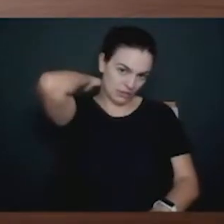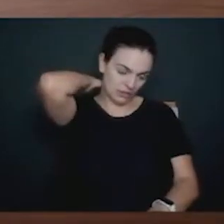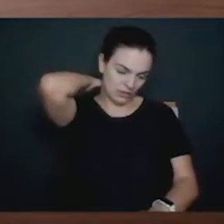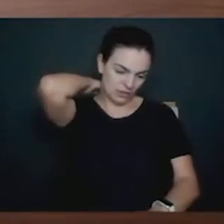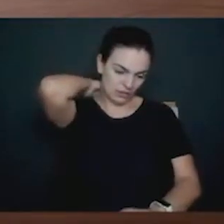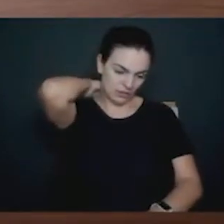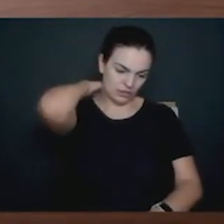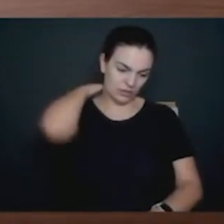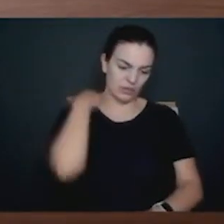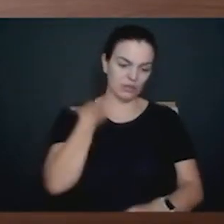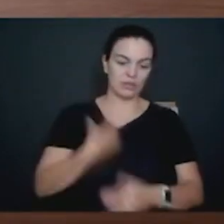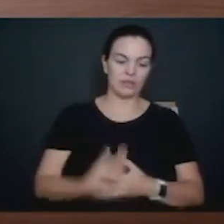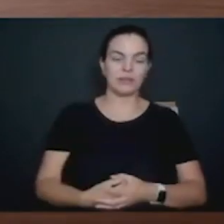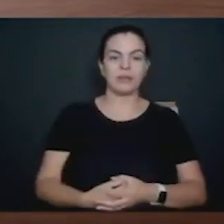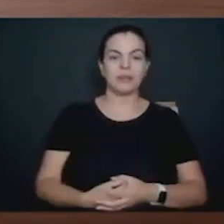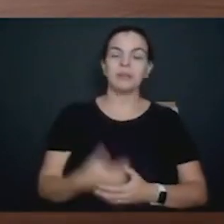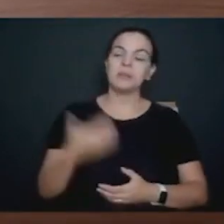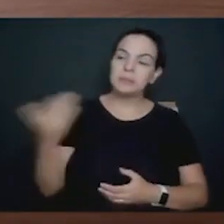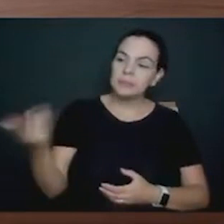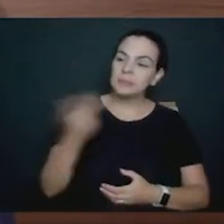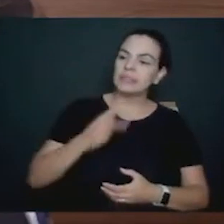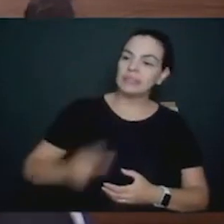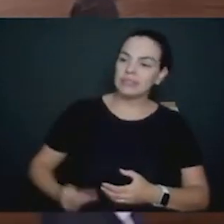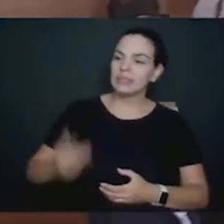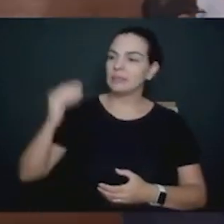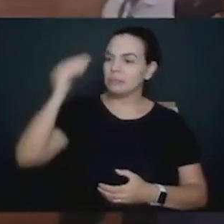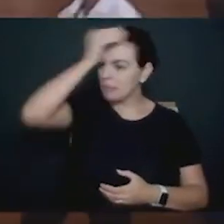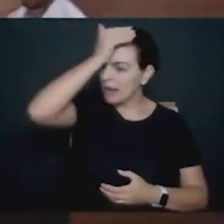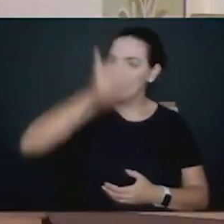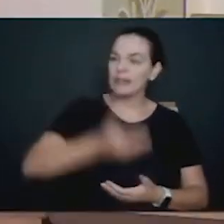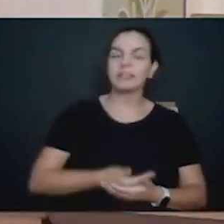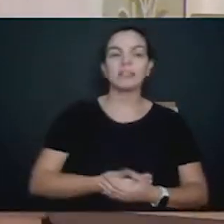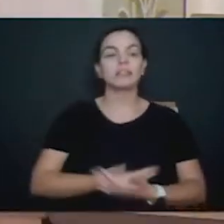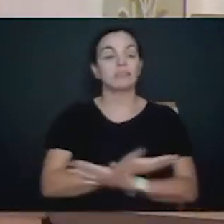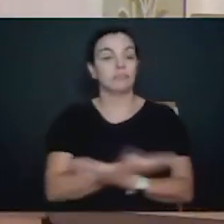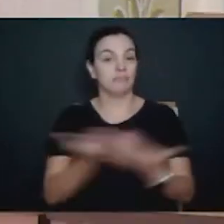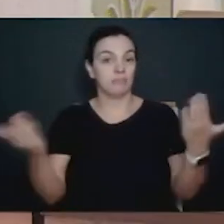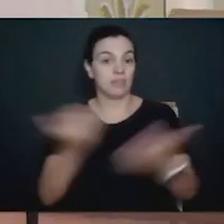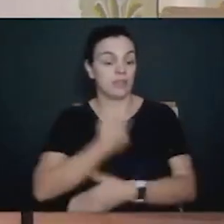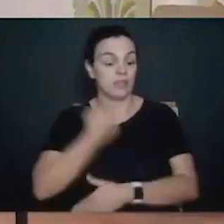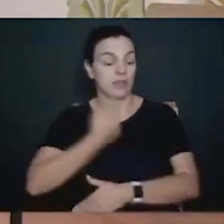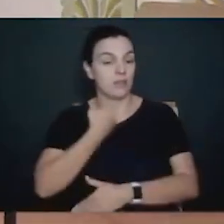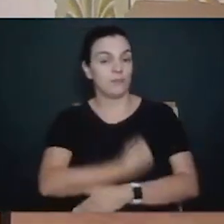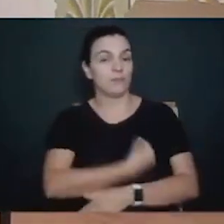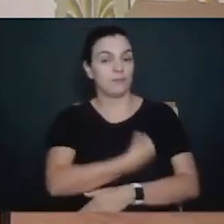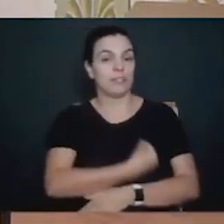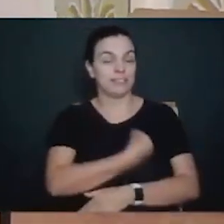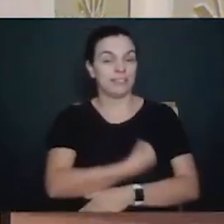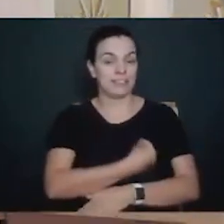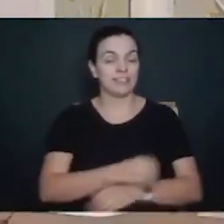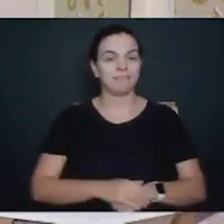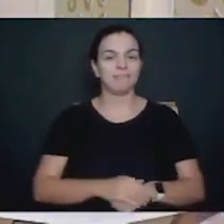Presidente Marcelo faquinello vereadores presentes nesta sessão povo que